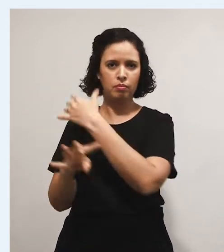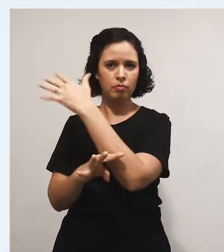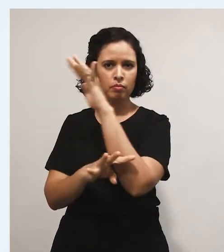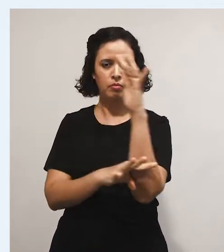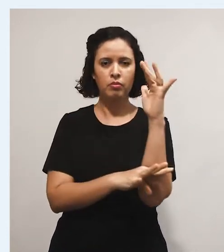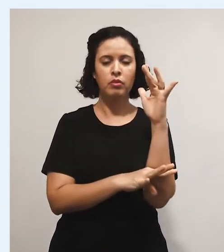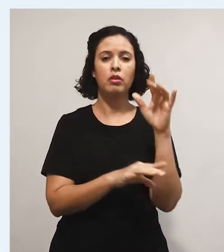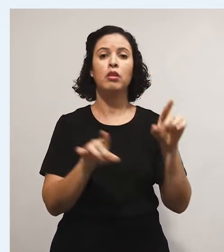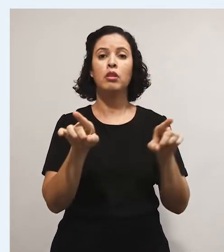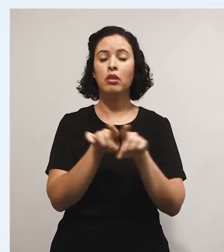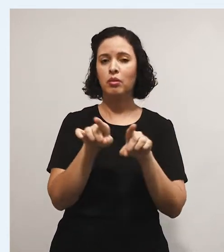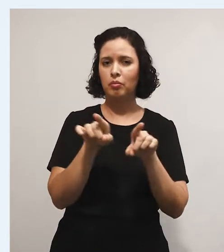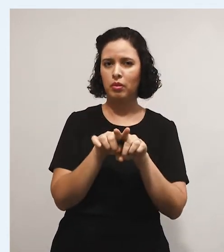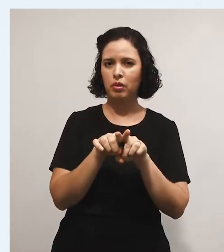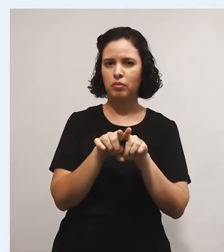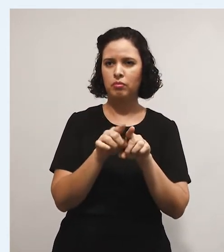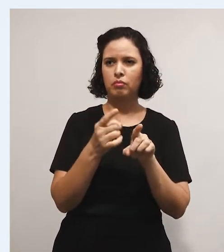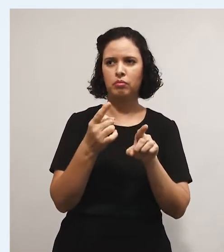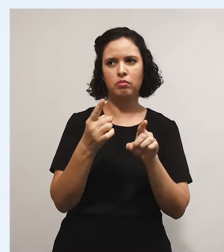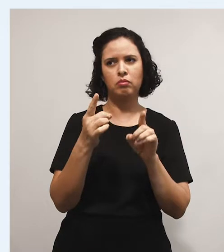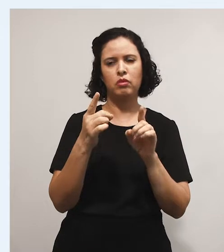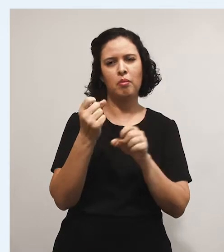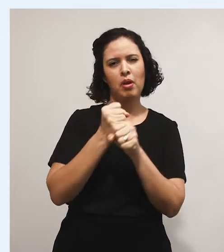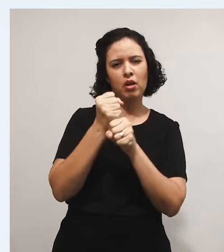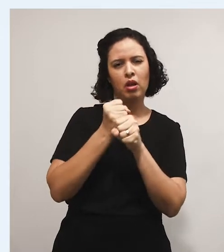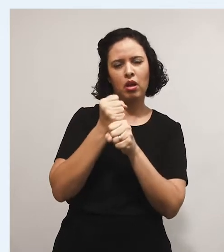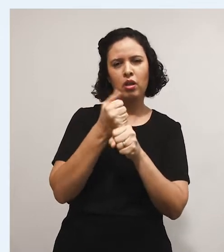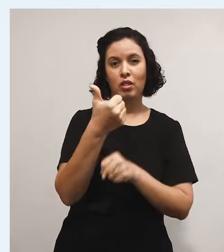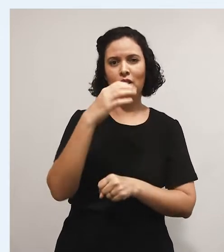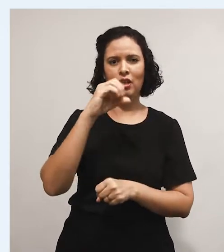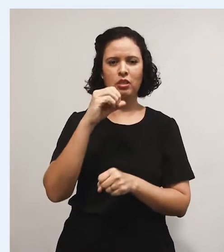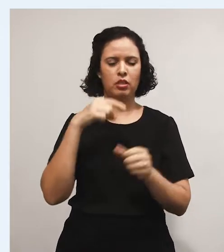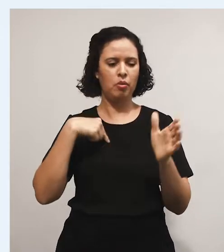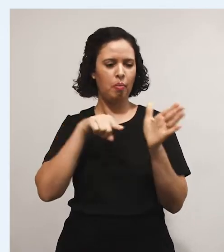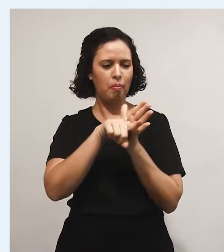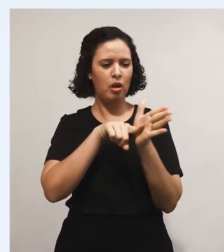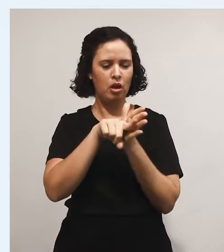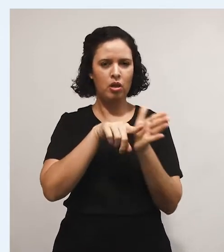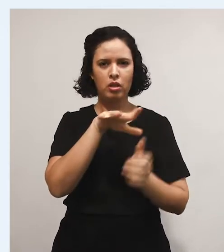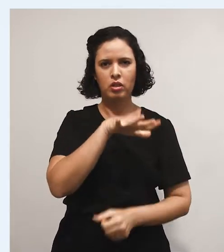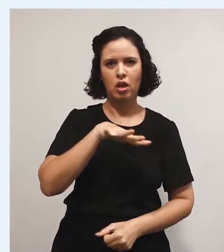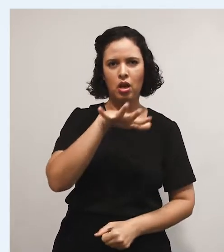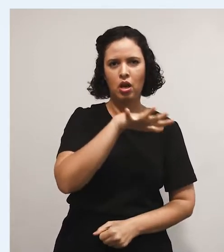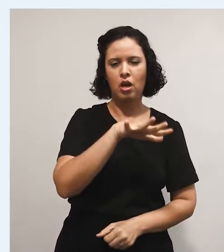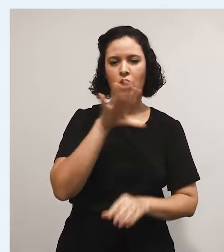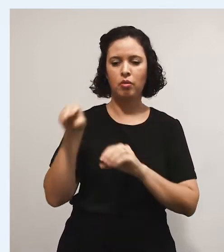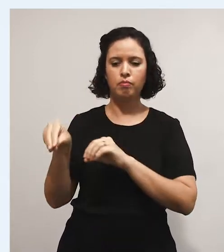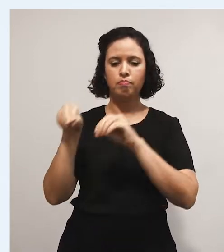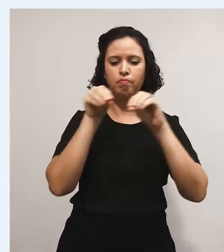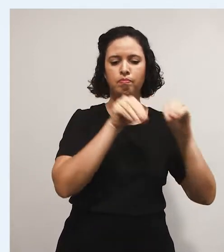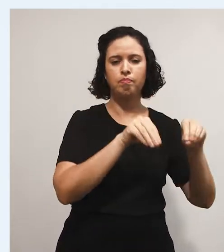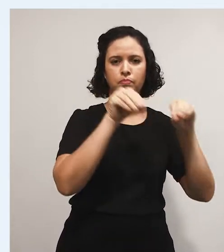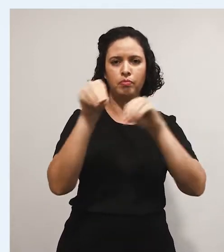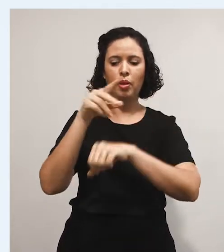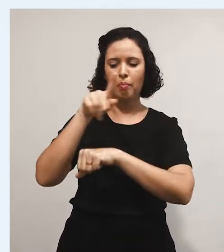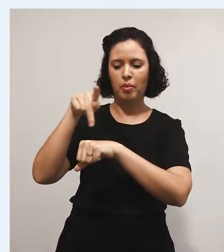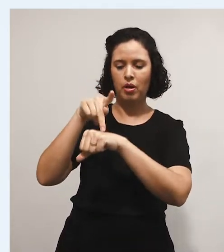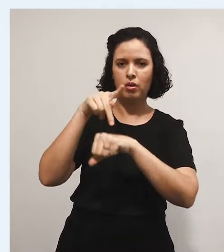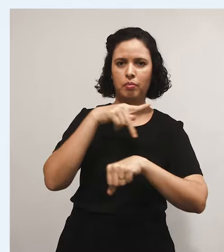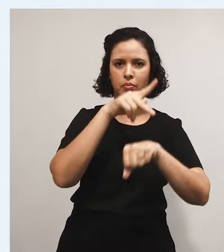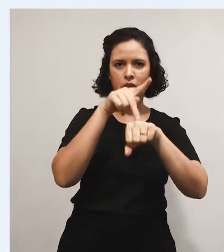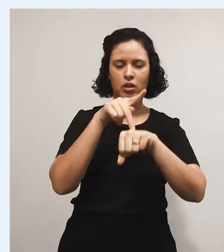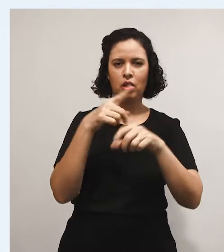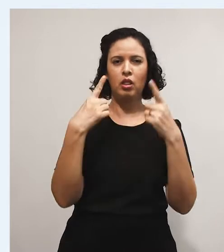um determinado tempo, há mais de uma década, sou um pesquisador na área de migrações internacionais, com interesse principalmente na